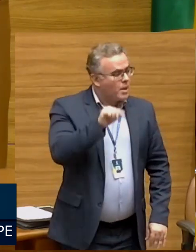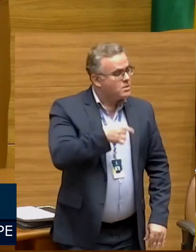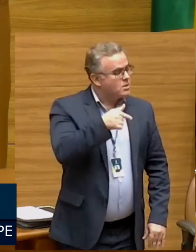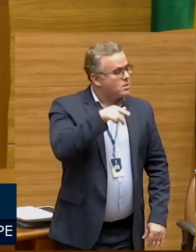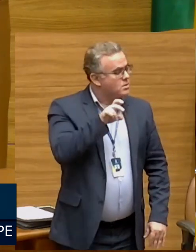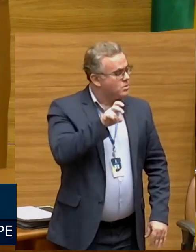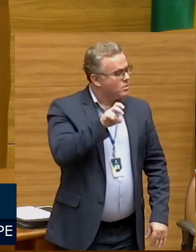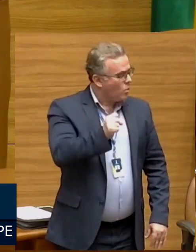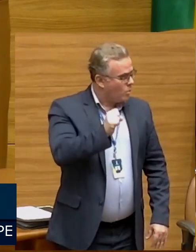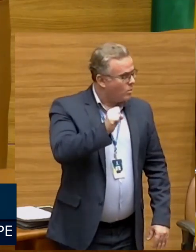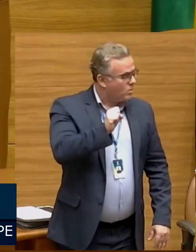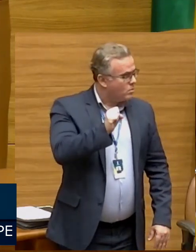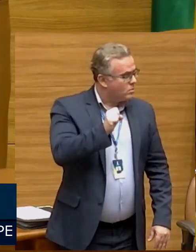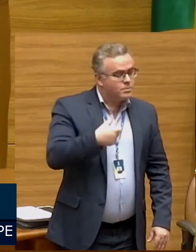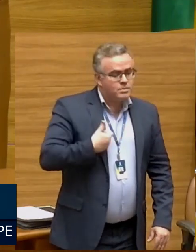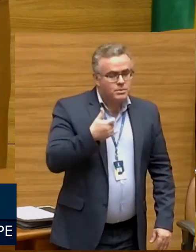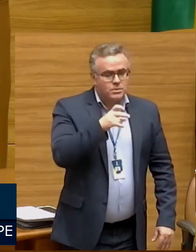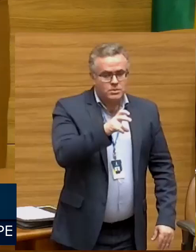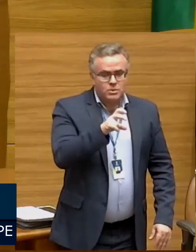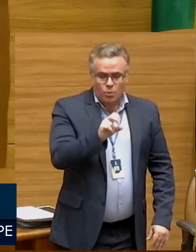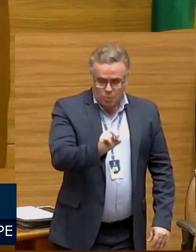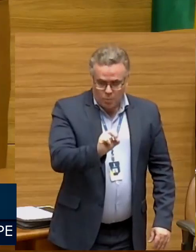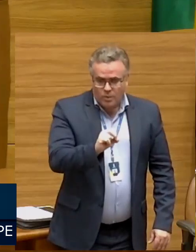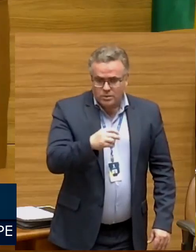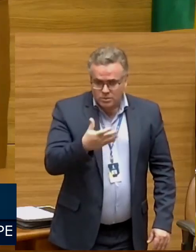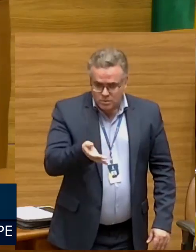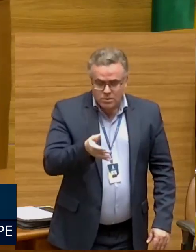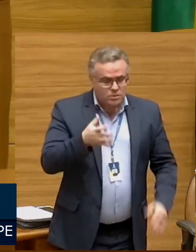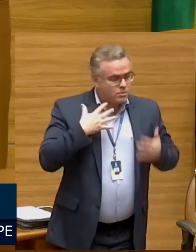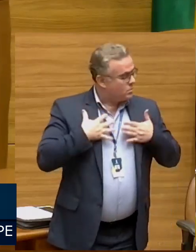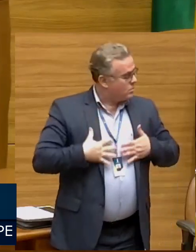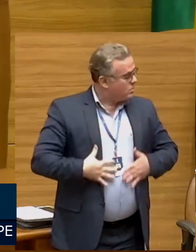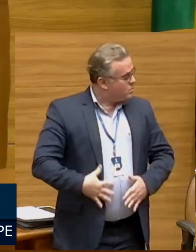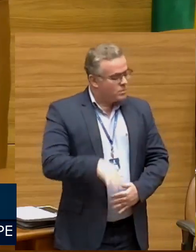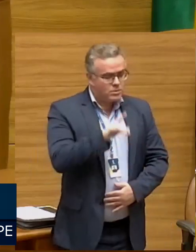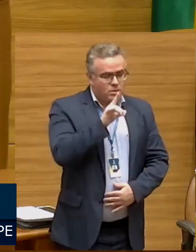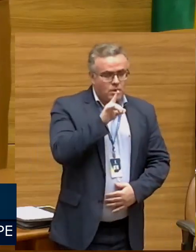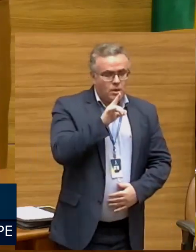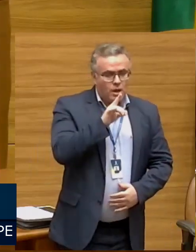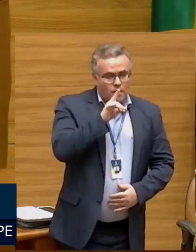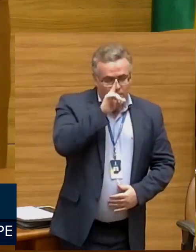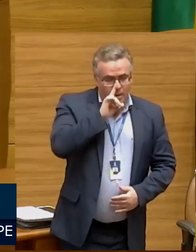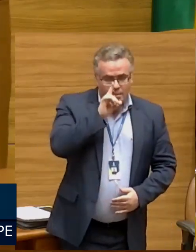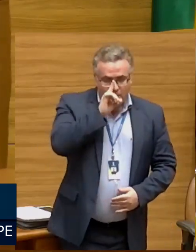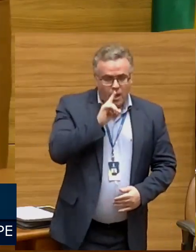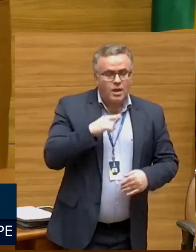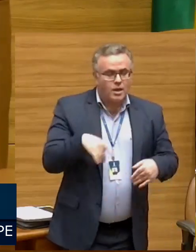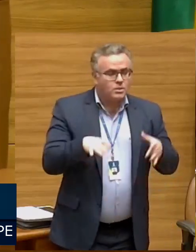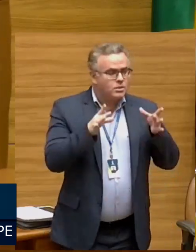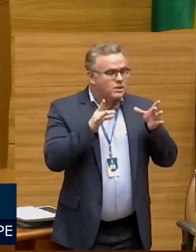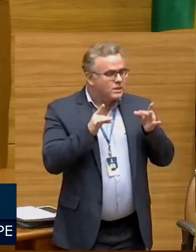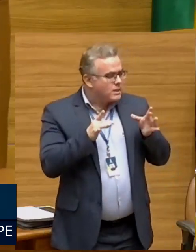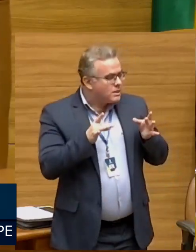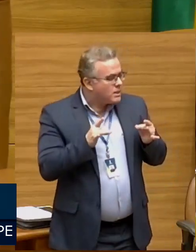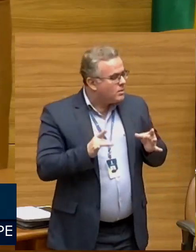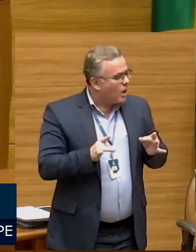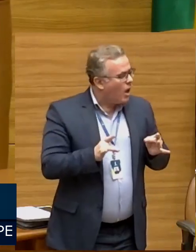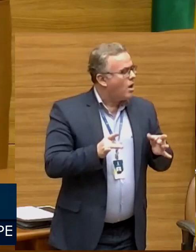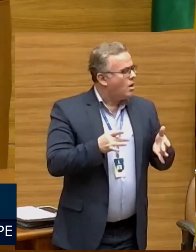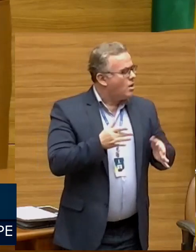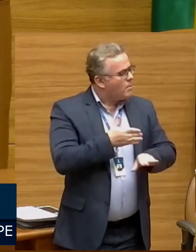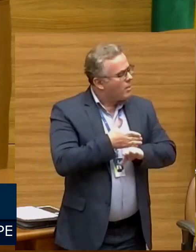50 anos. Estou com um vestido vermelho e os detalhes brancos, né,